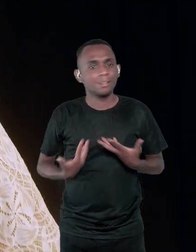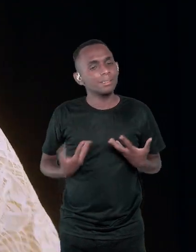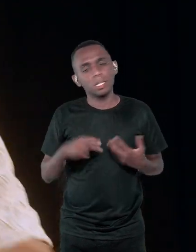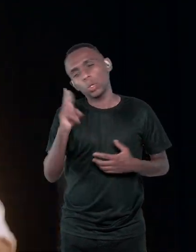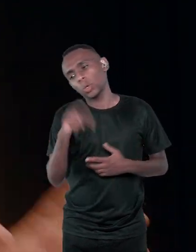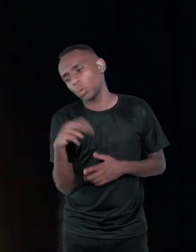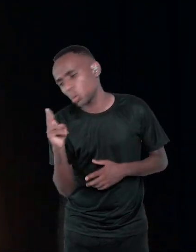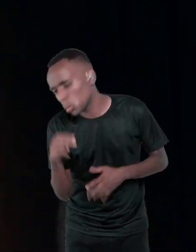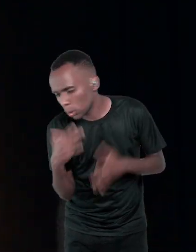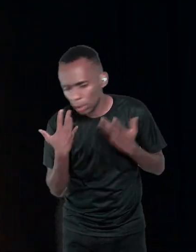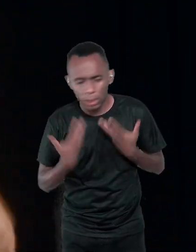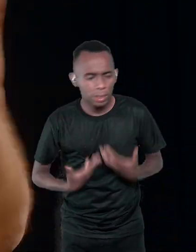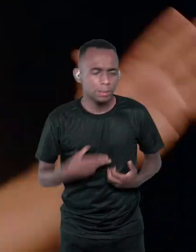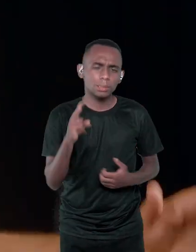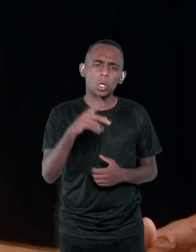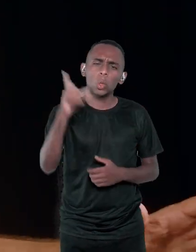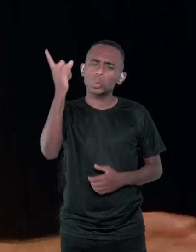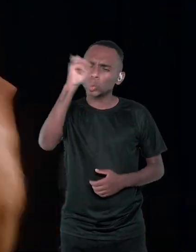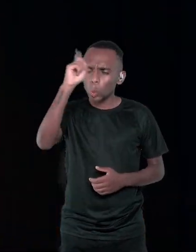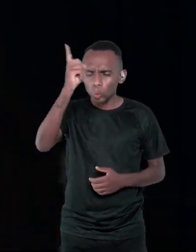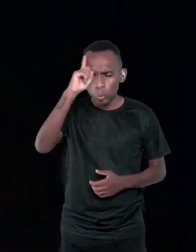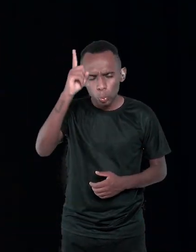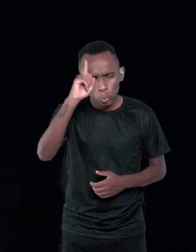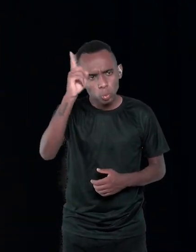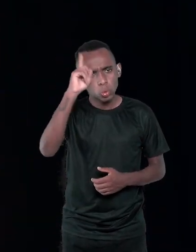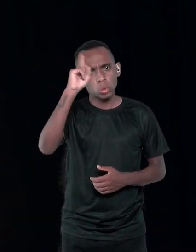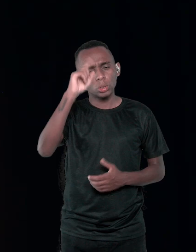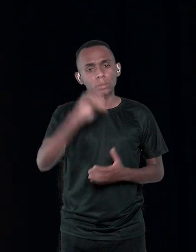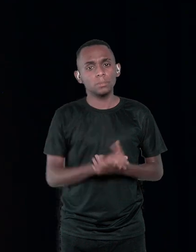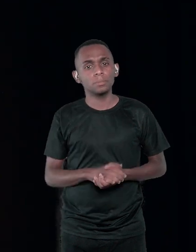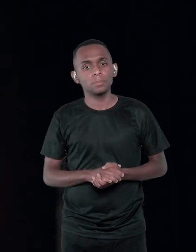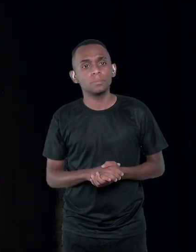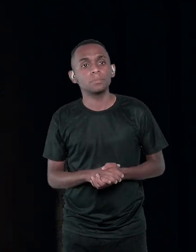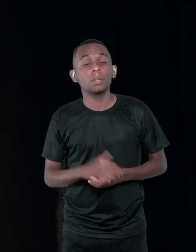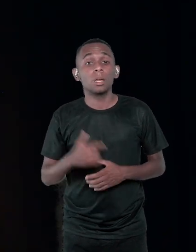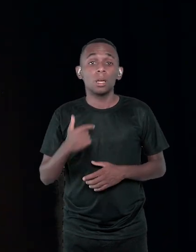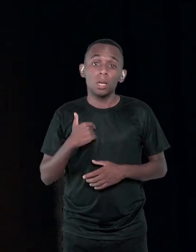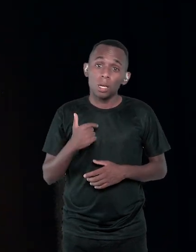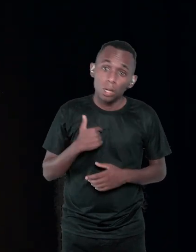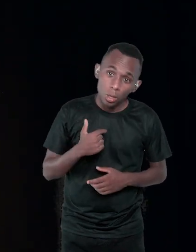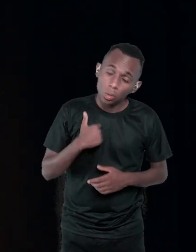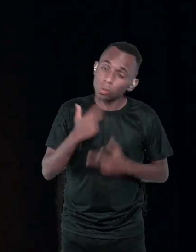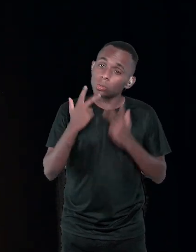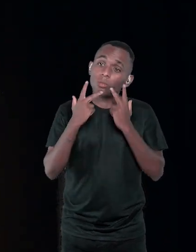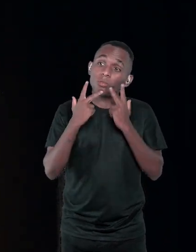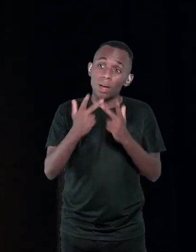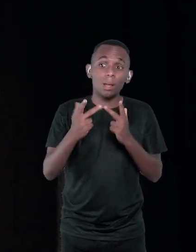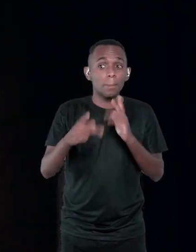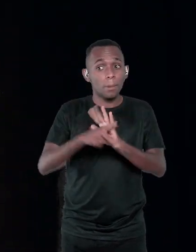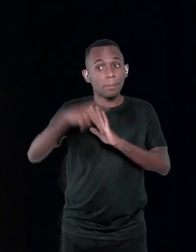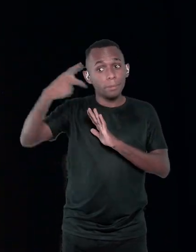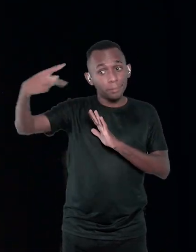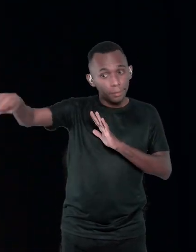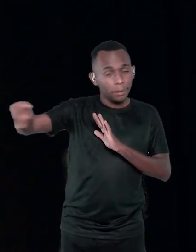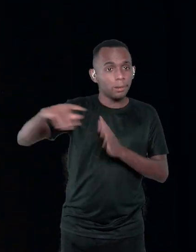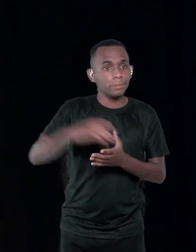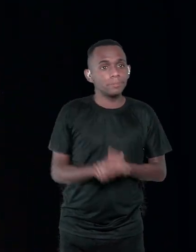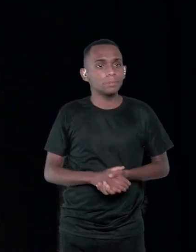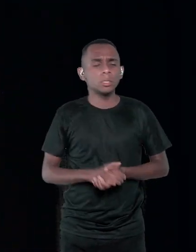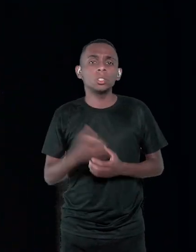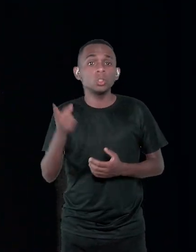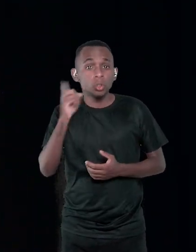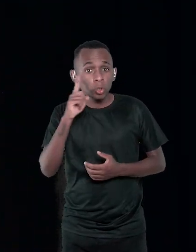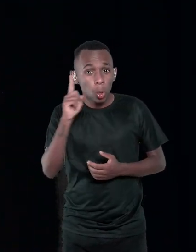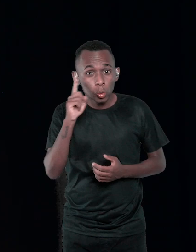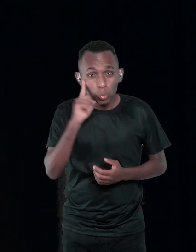incansável, é todo dia. E eu não tenho nem esse lugar de fala para falar, eu estou reproduzindo o que a Elza fala. É todo dia. Não tá, você acha